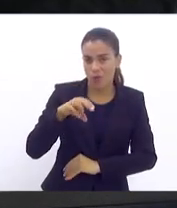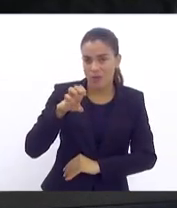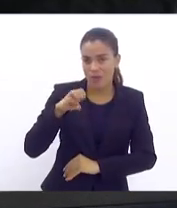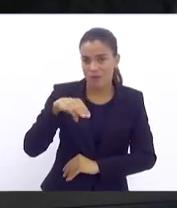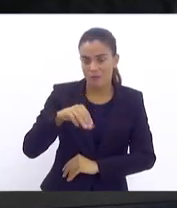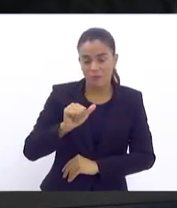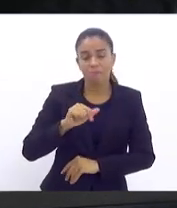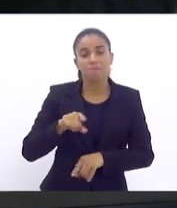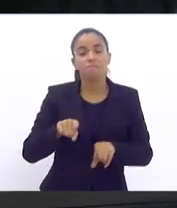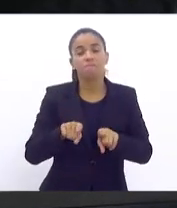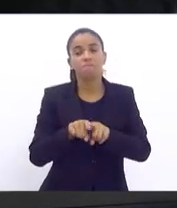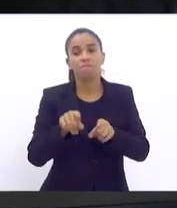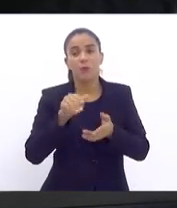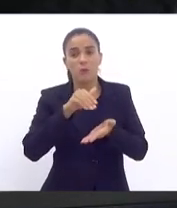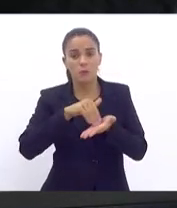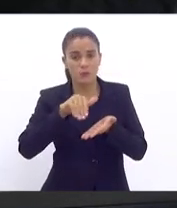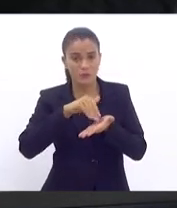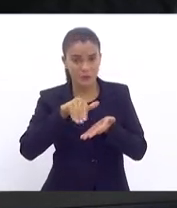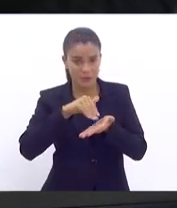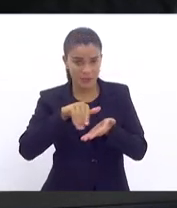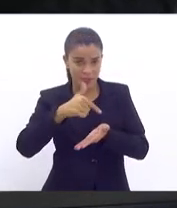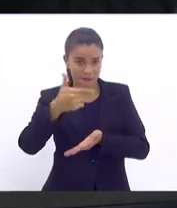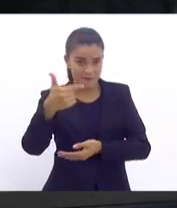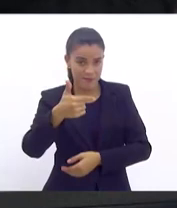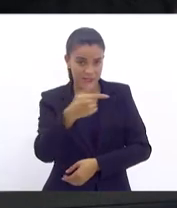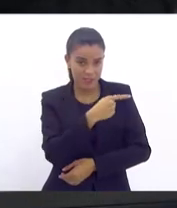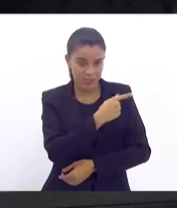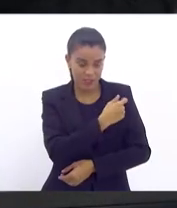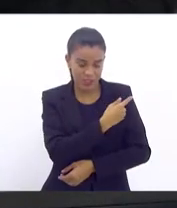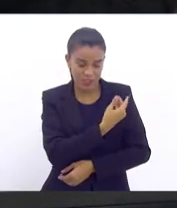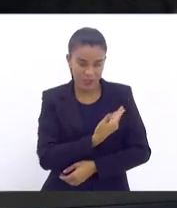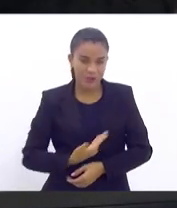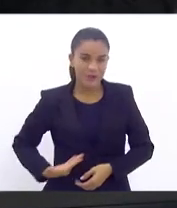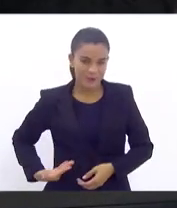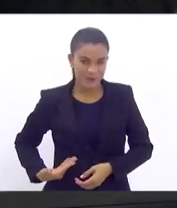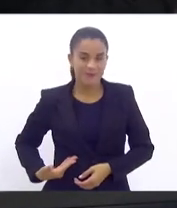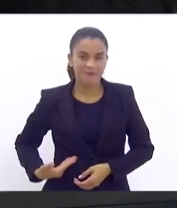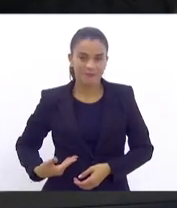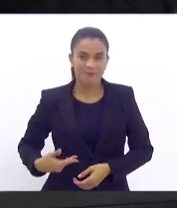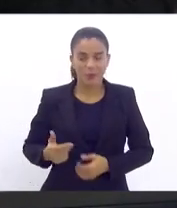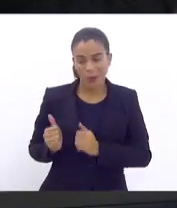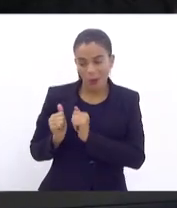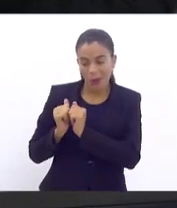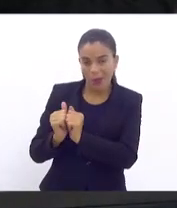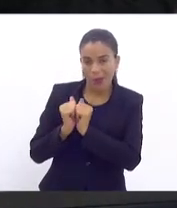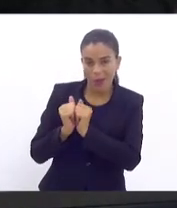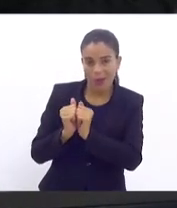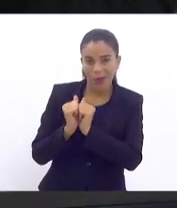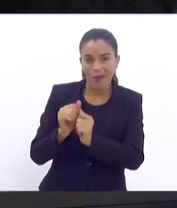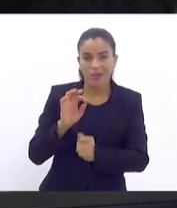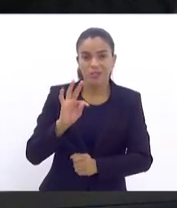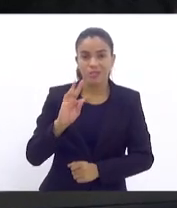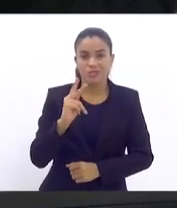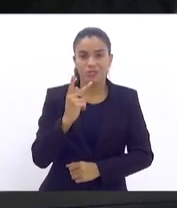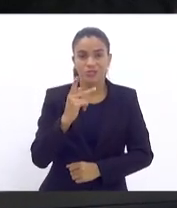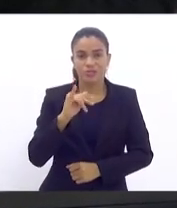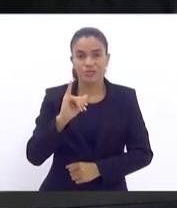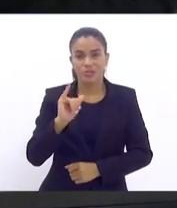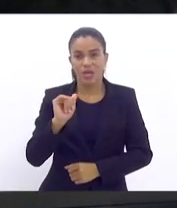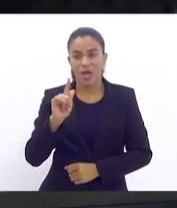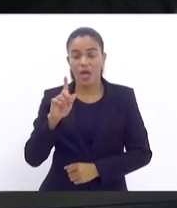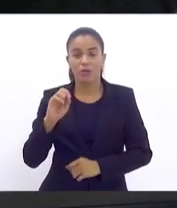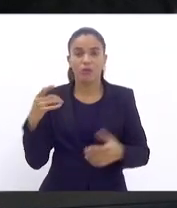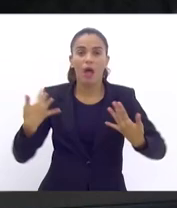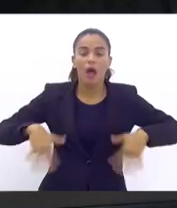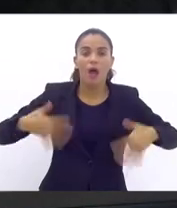secretário que também é visto Governador né nosso companheiro Tiago Pampulha tá simplesmente